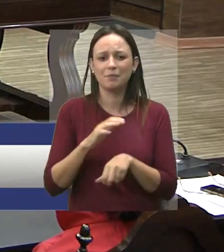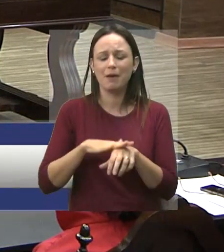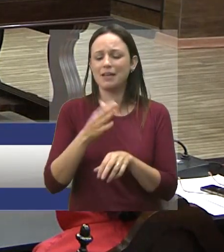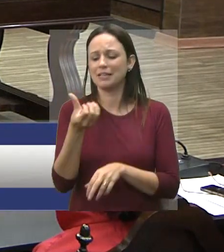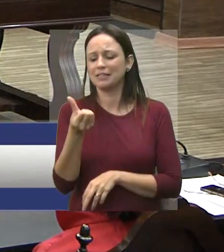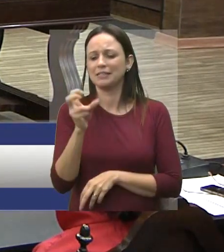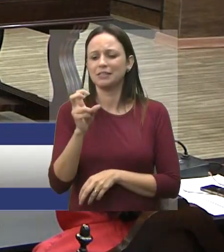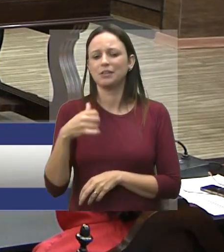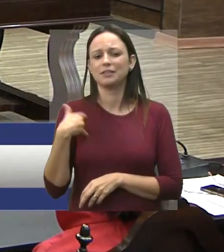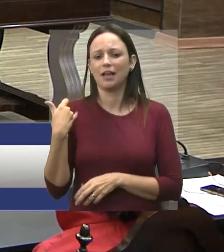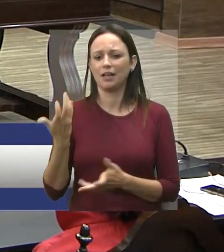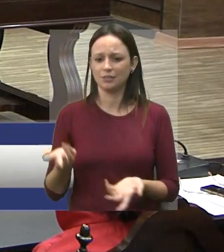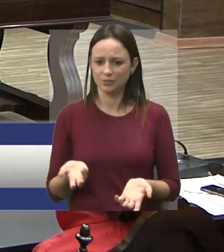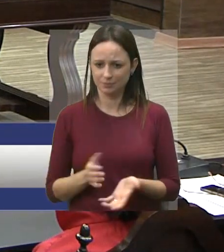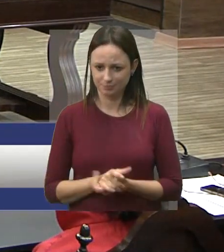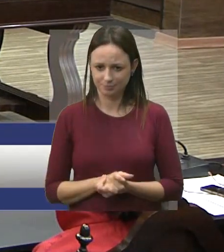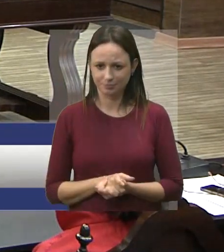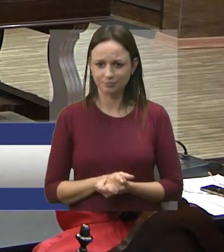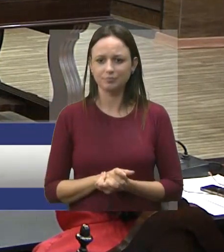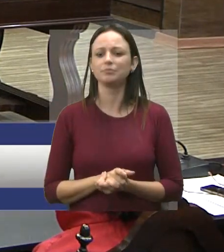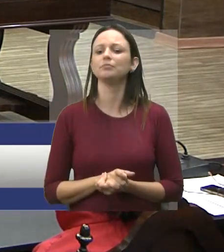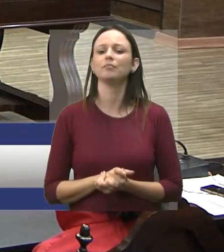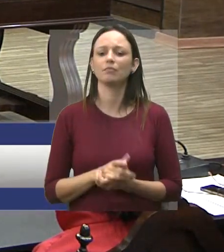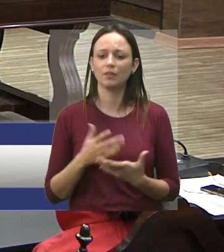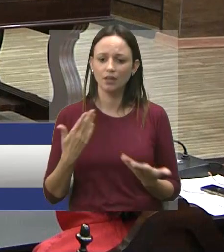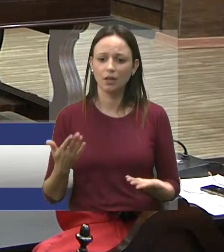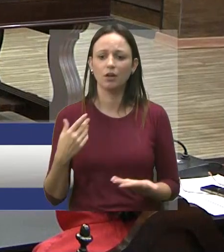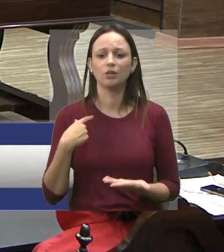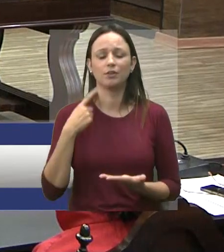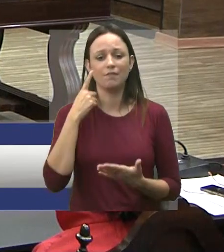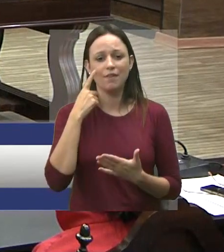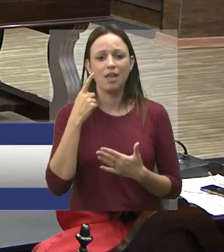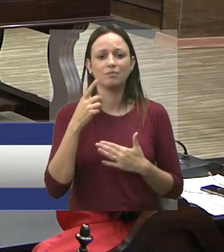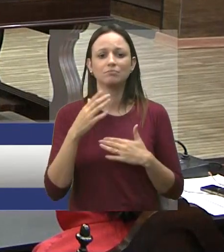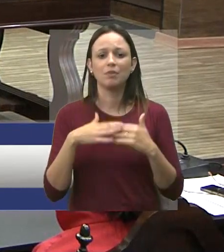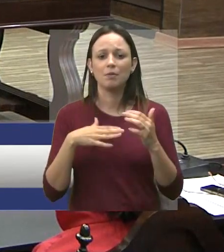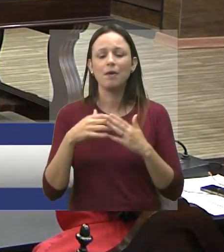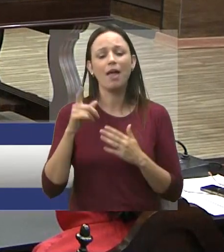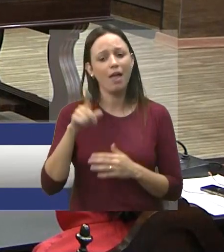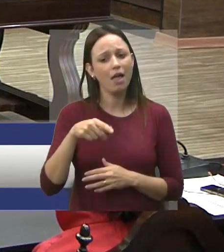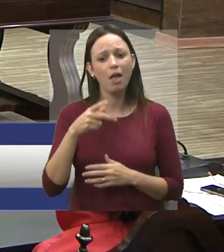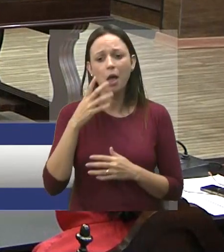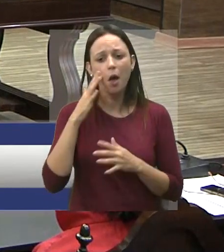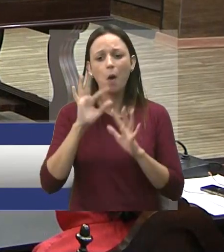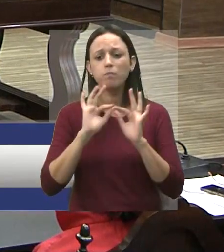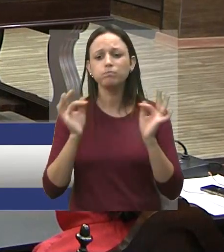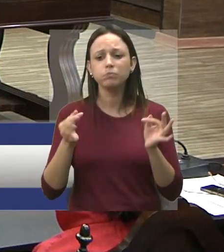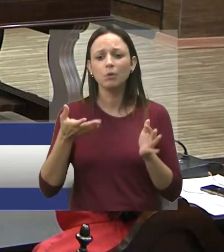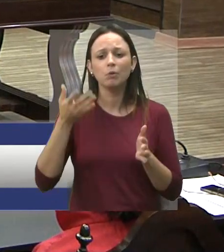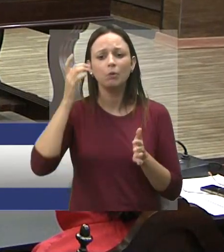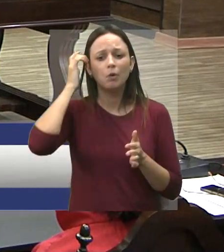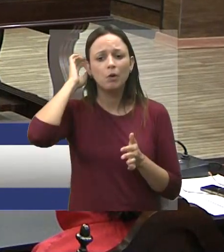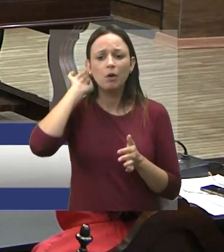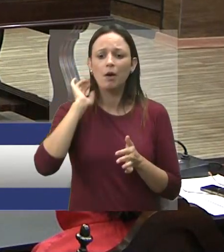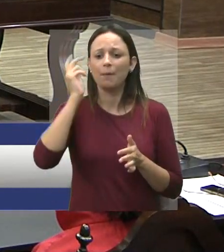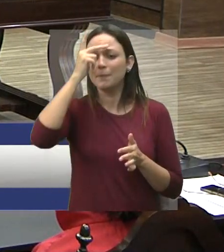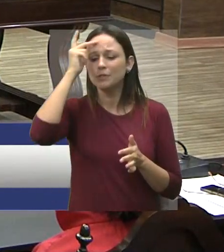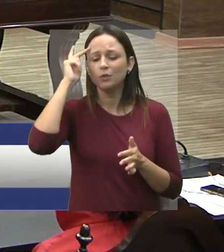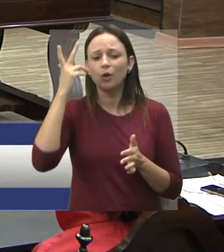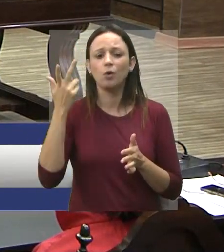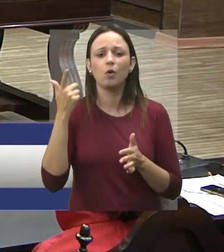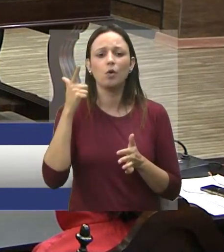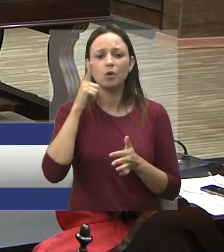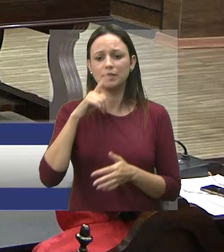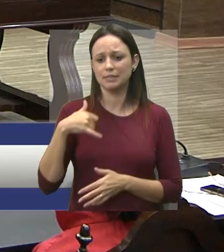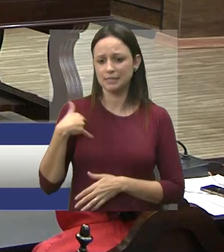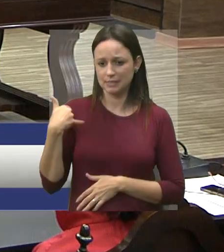de idade. E na prática a gente vê que é comum as pessoas atingirem a idade e não